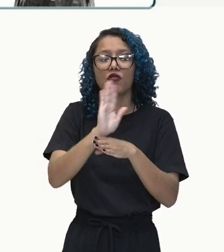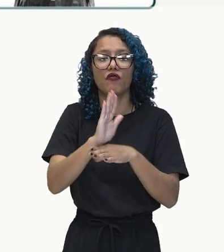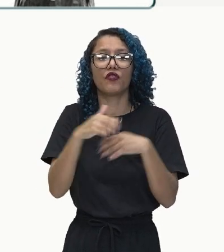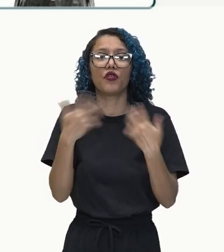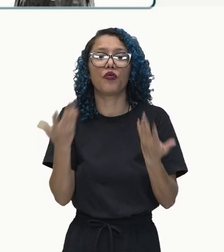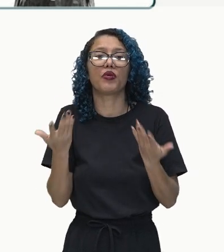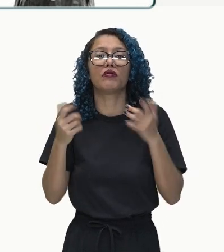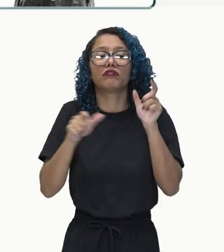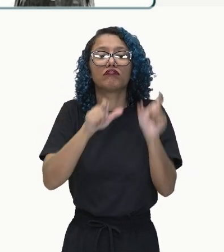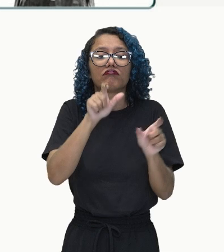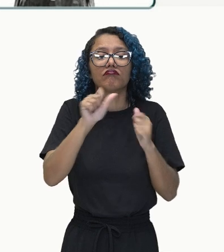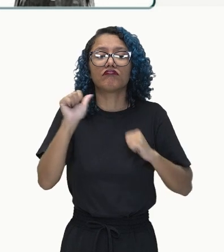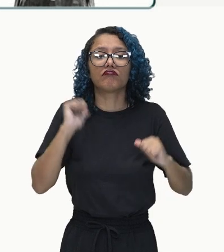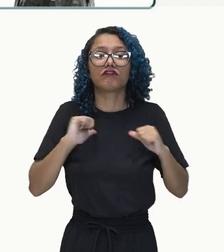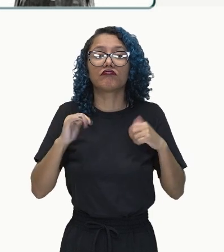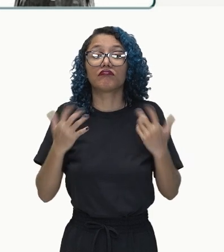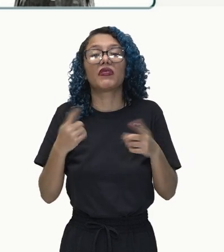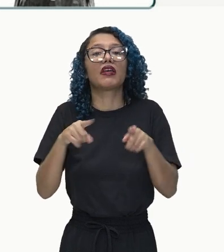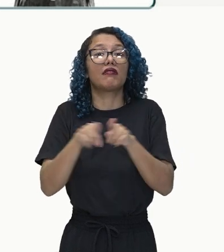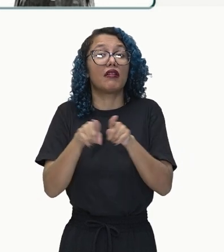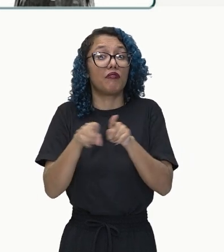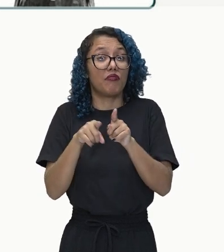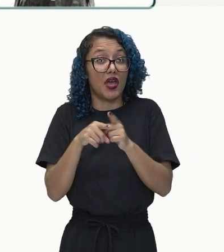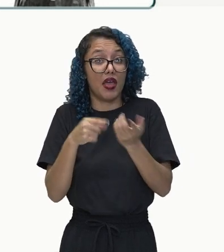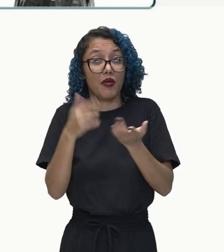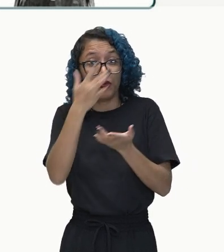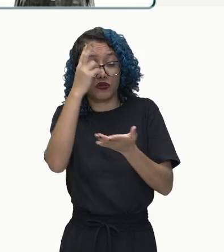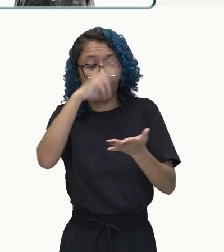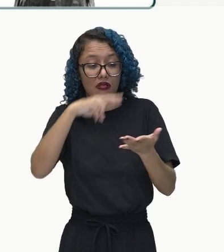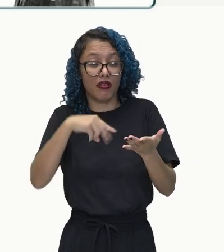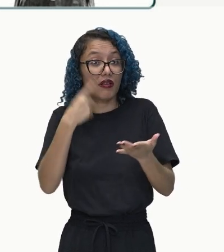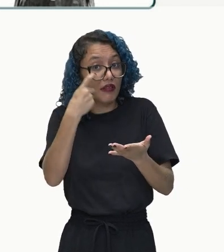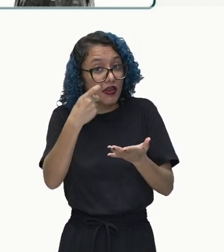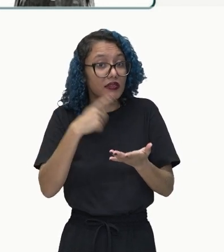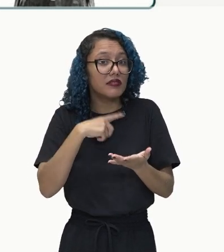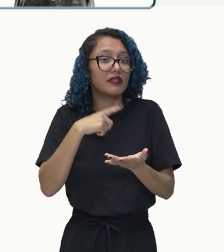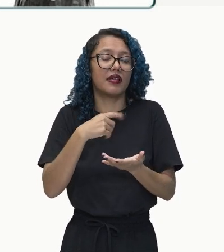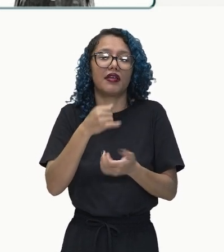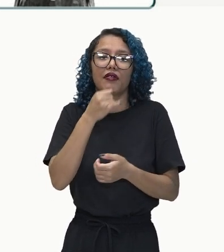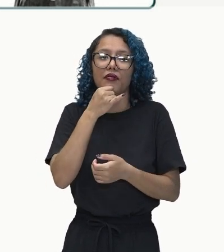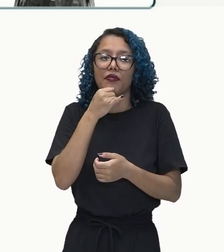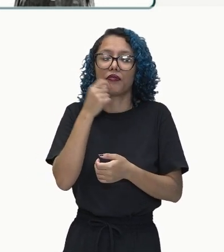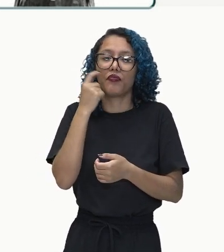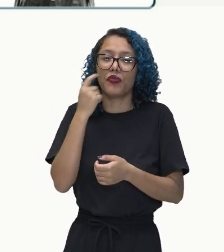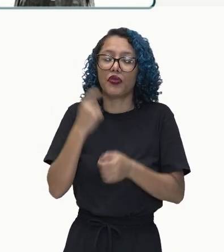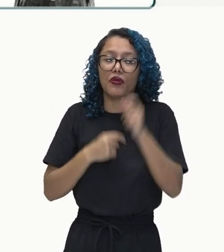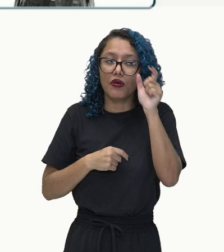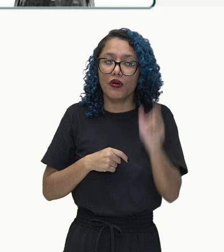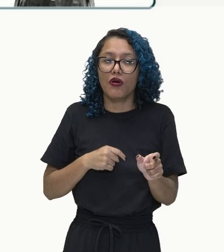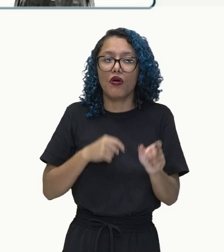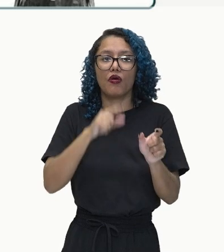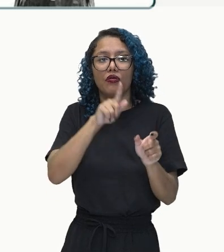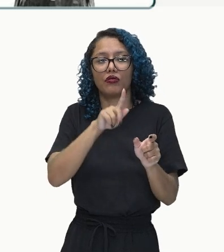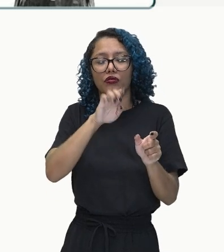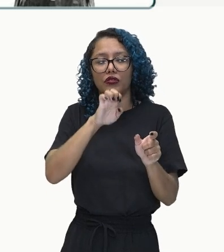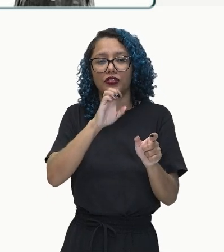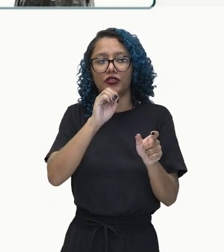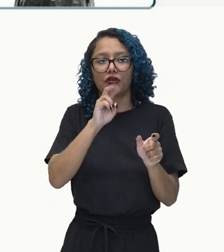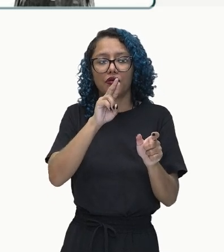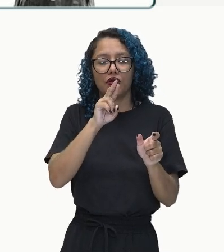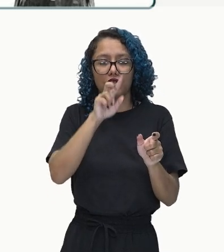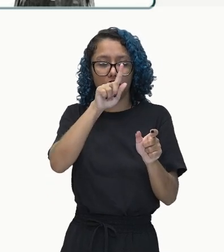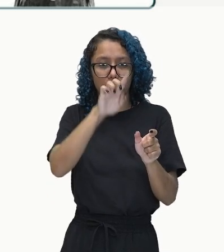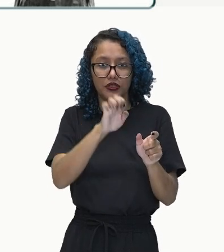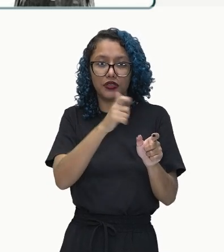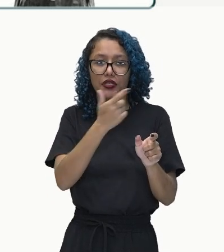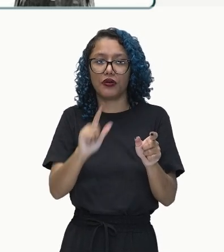interesse do leitor. Então ele vem aqui, ó, George Clooney e Catherine Zeta-Jones.